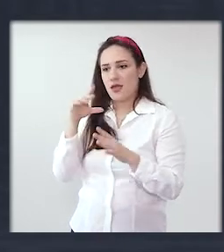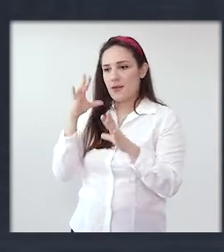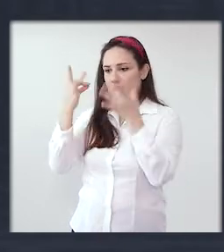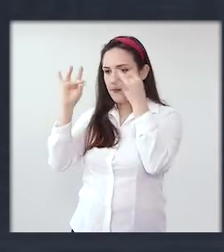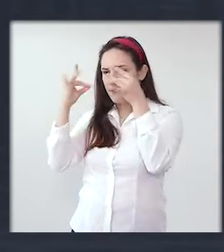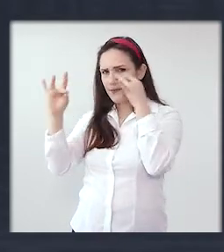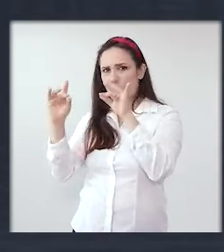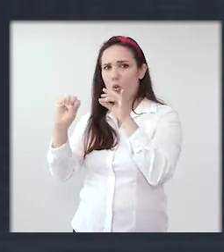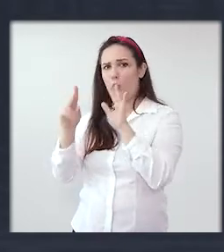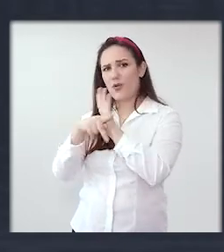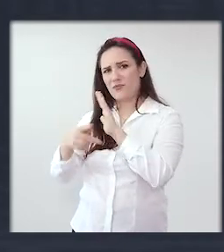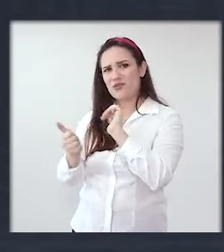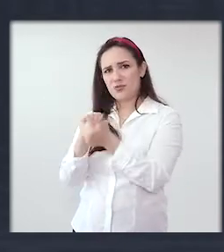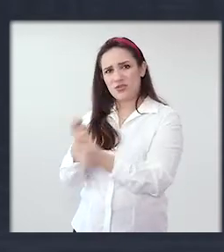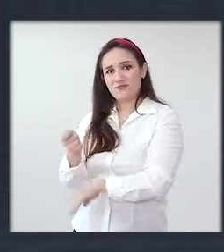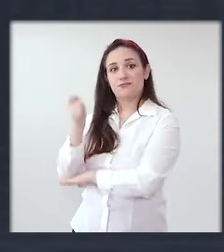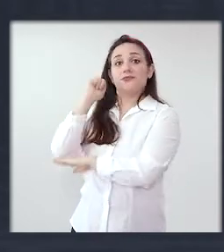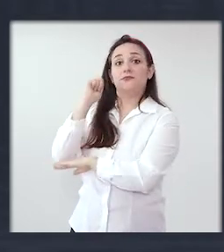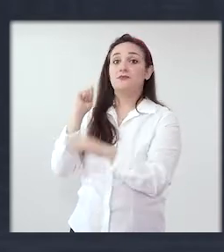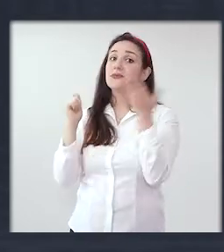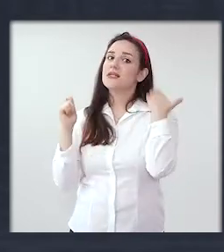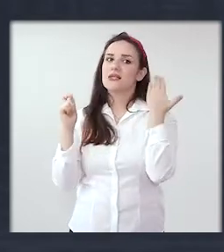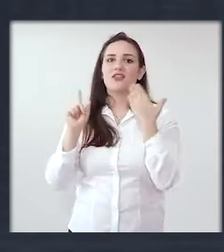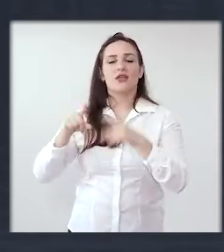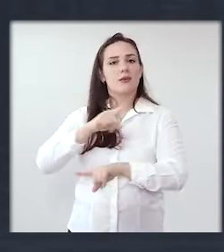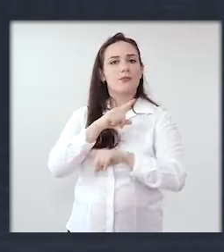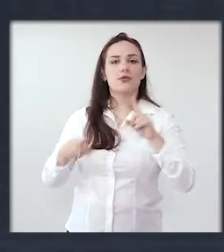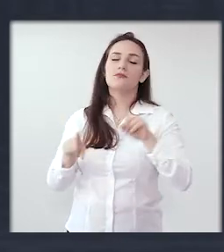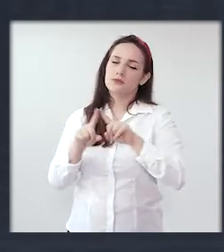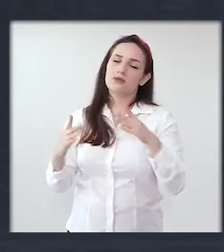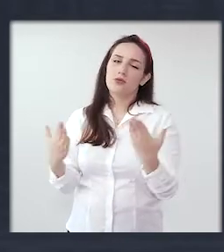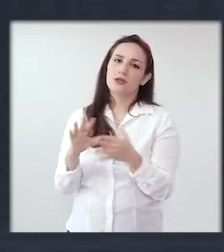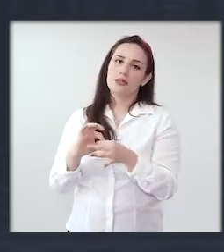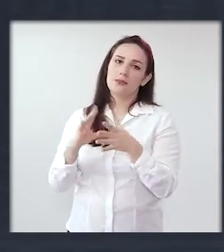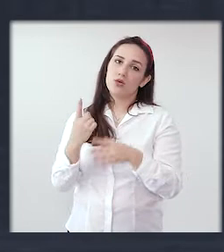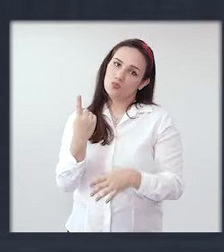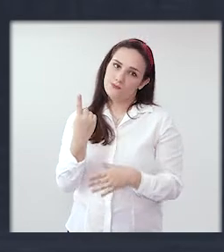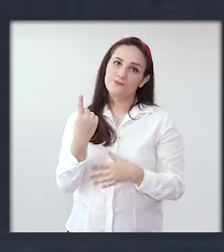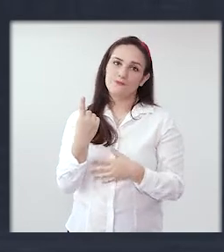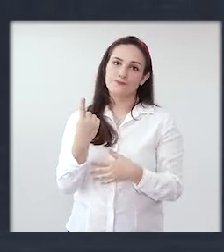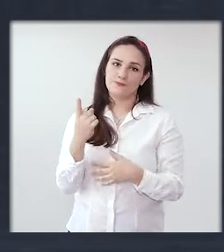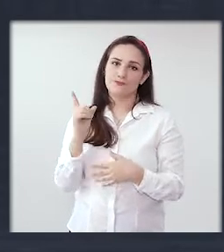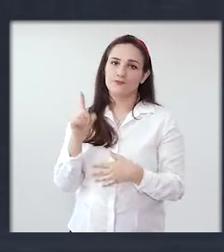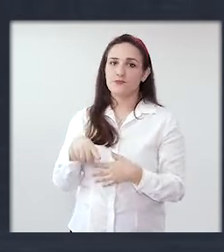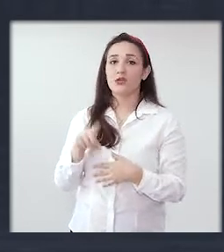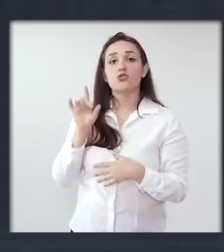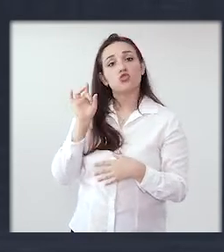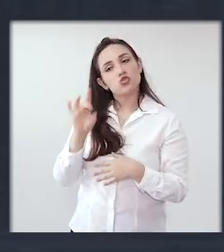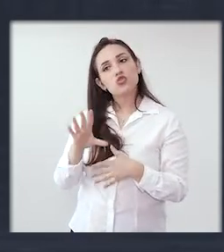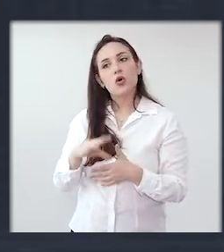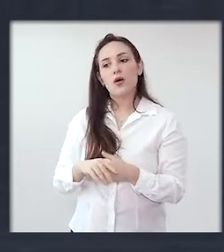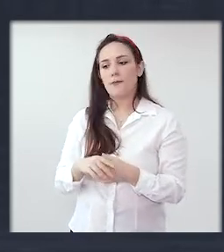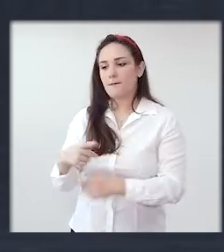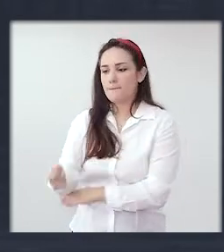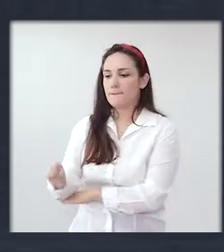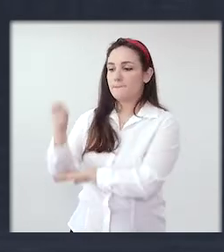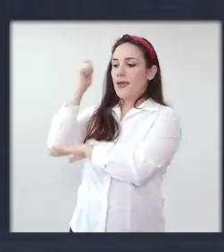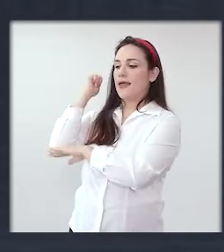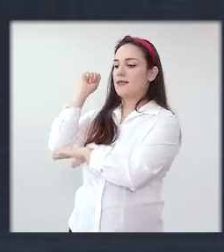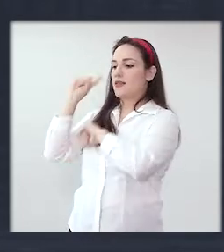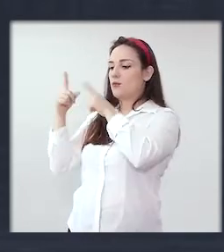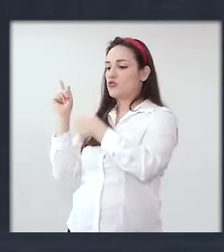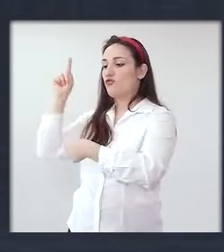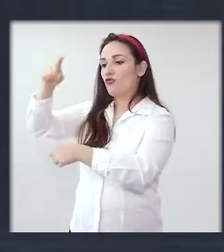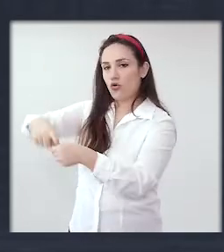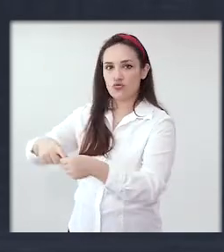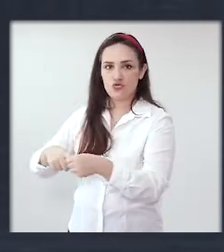pescadores esportivos. Anteriormente estava proibida a pesca predatória, apenas a modalidade de pesca e solte